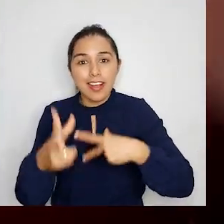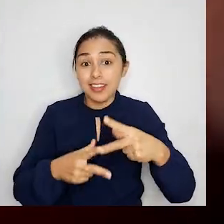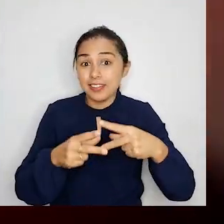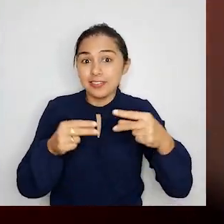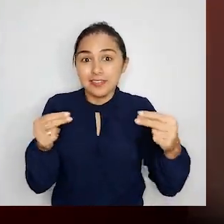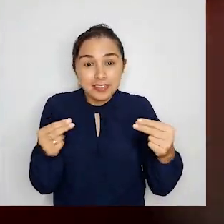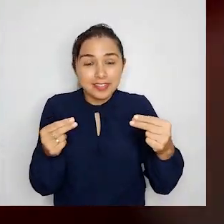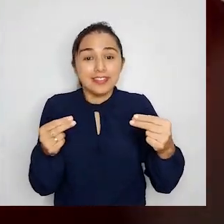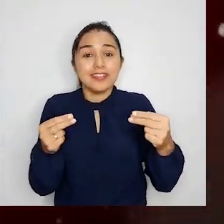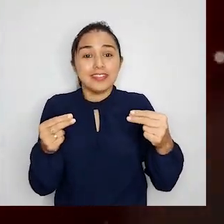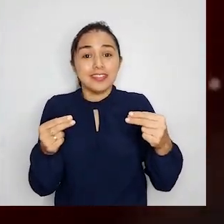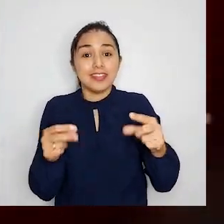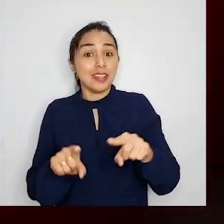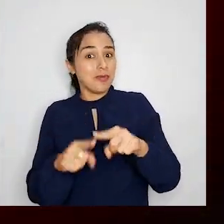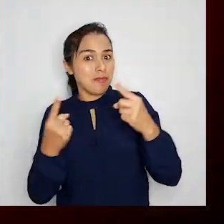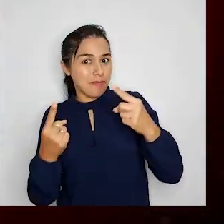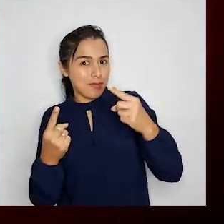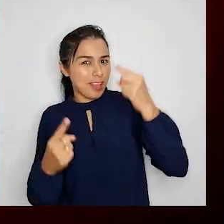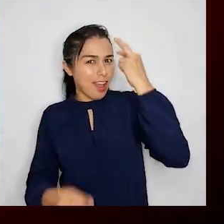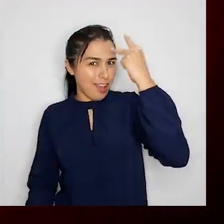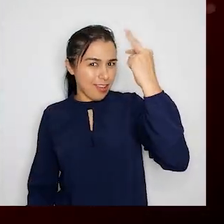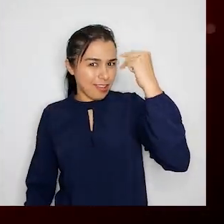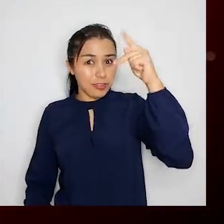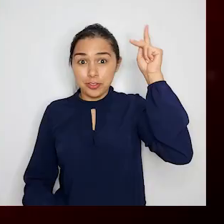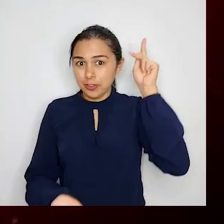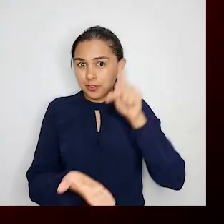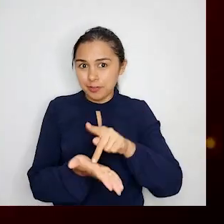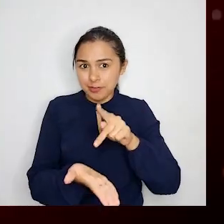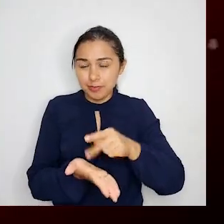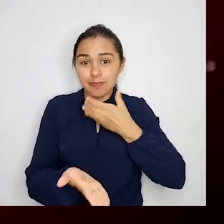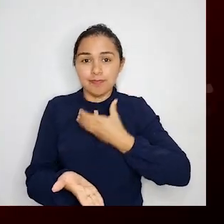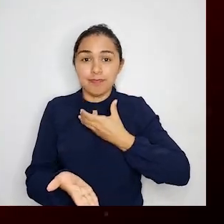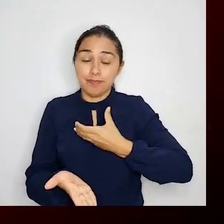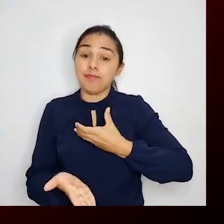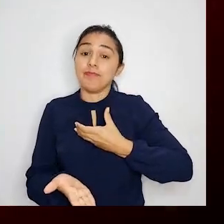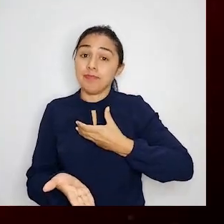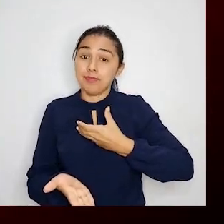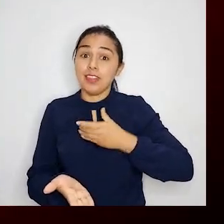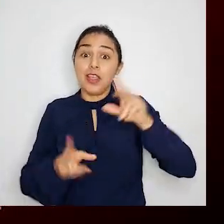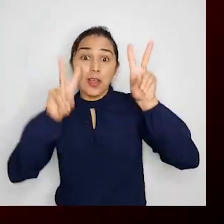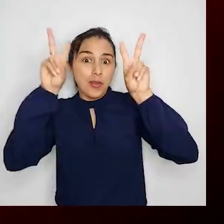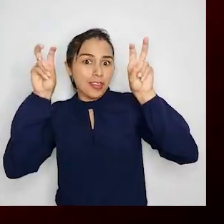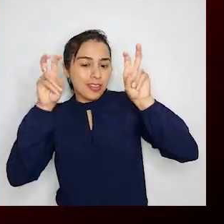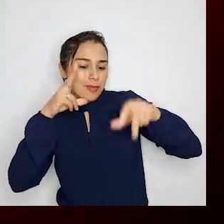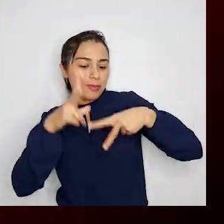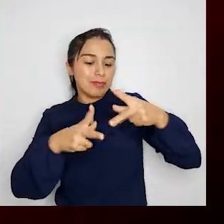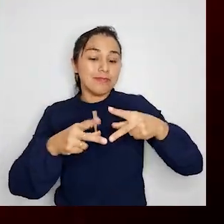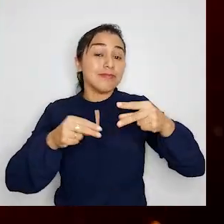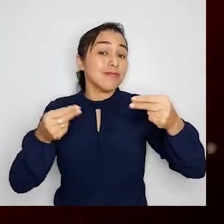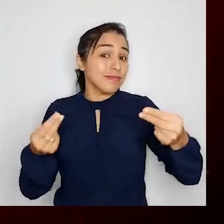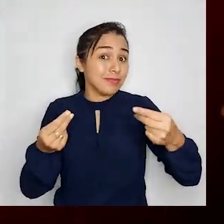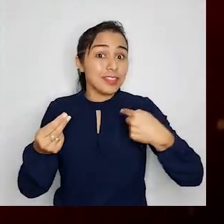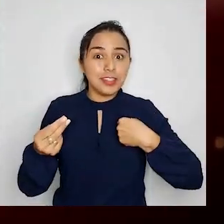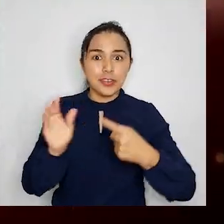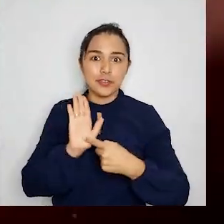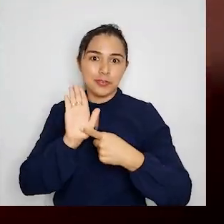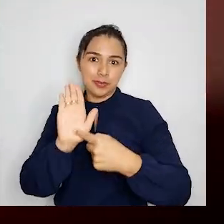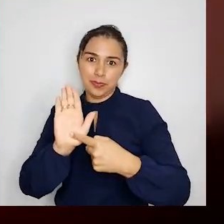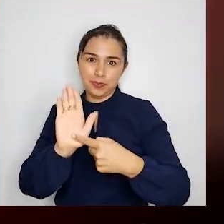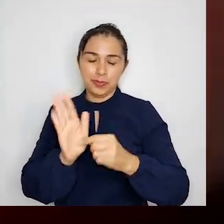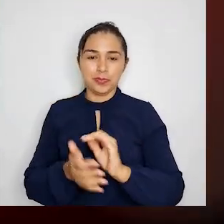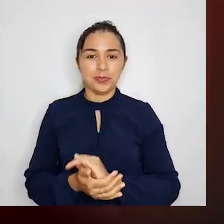não podem faltar. Mas a história de verdade é sobre esse presente que vou lhe mostrar.